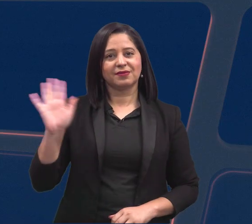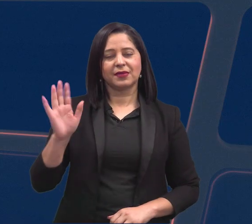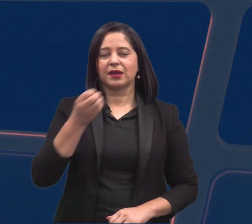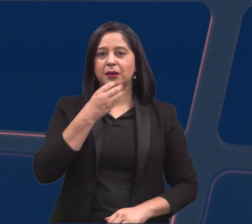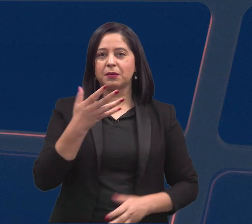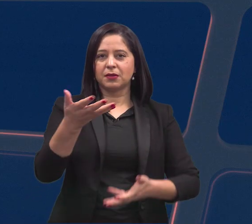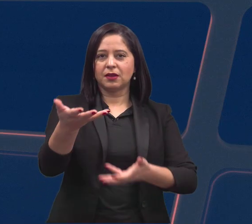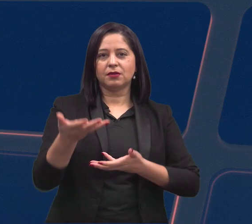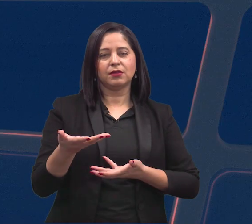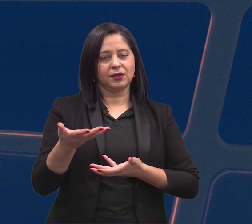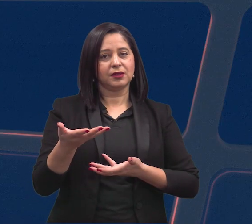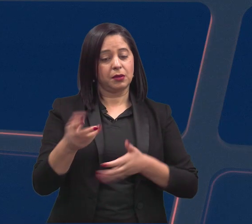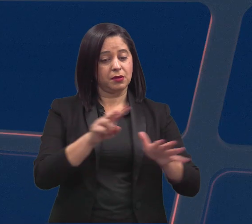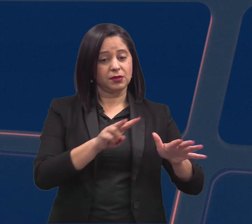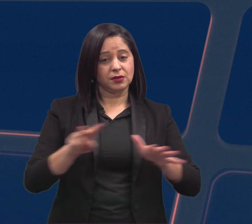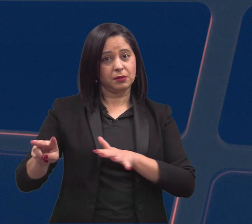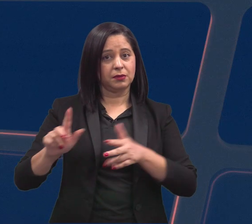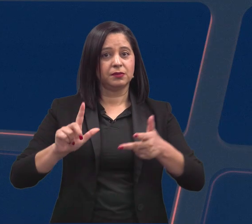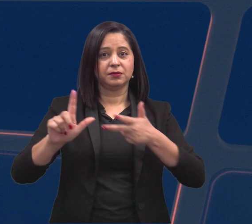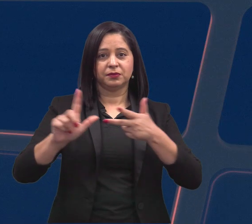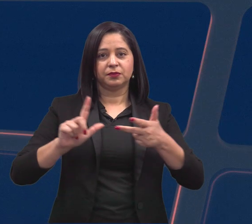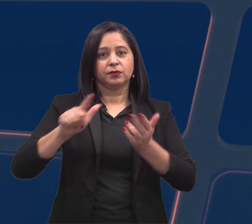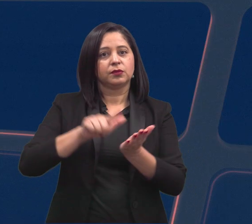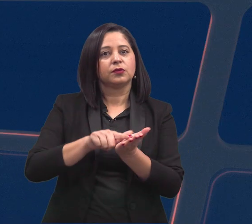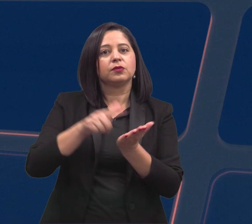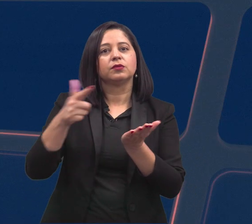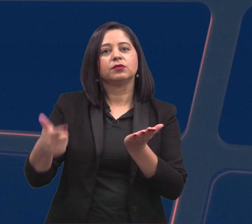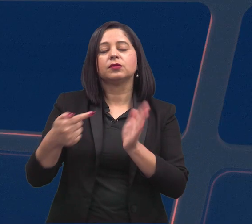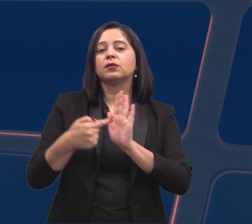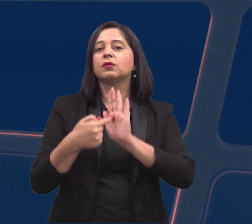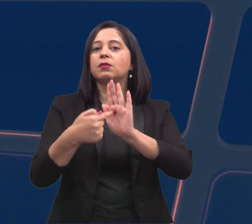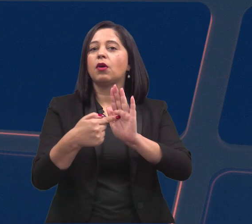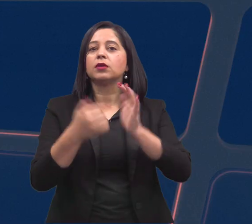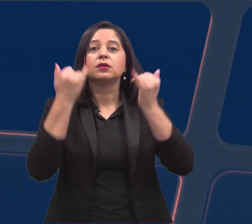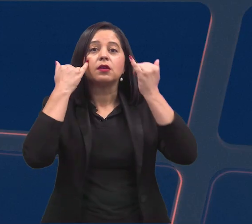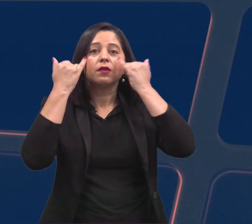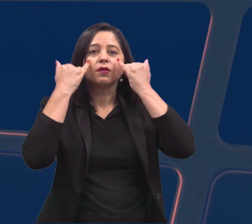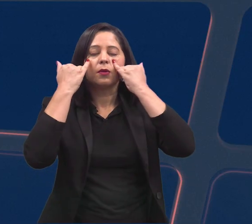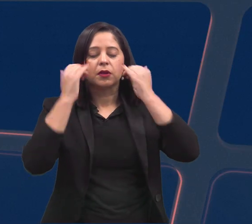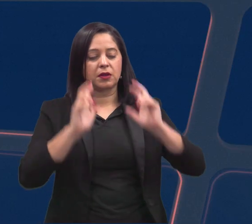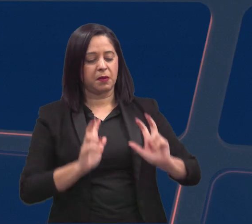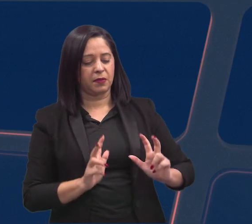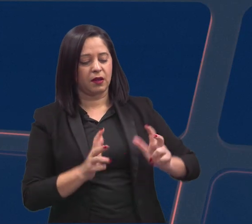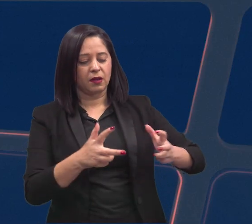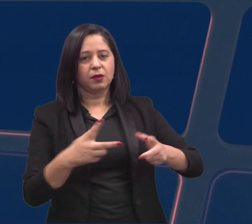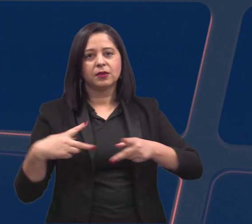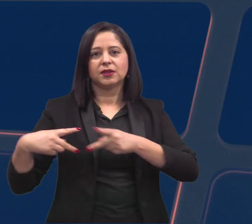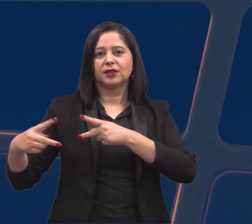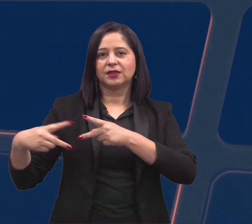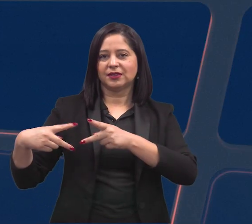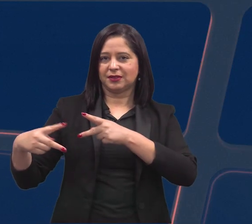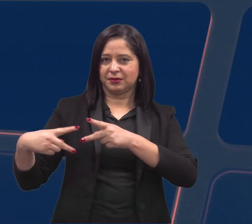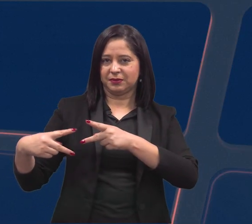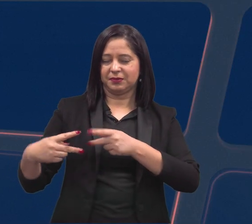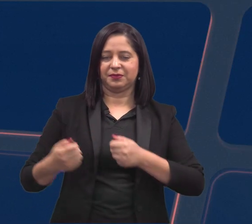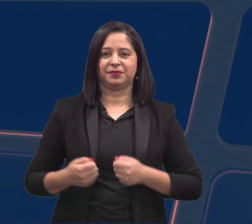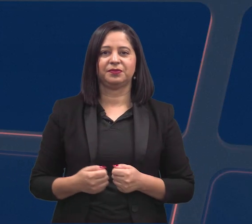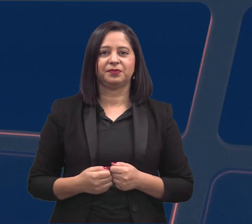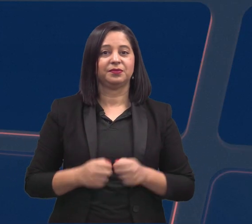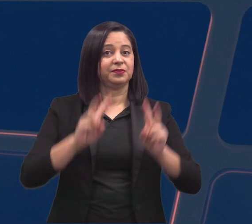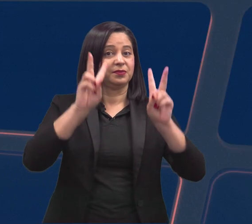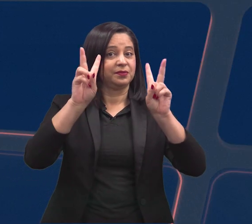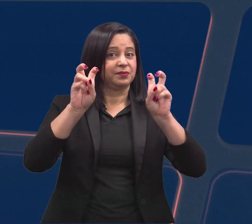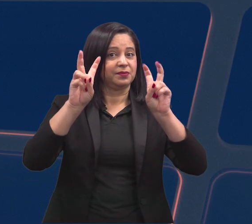Olá, seja bem-vindo e bem-vinda ao nosso Semana Legislativa, jornal com as principais notícias de São José dos Campos e da